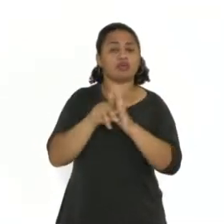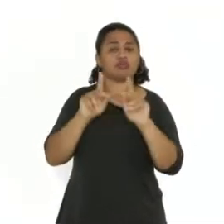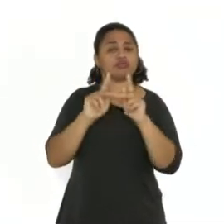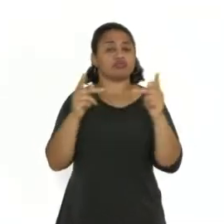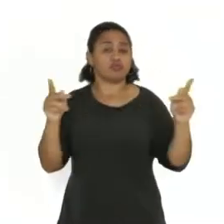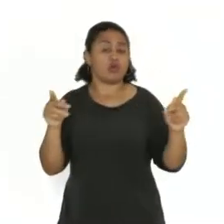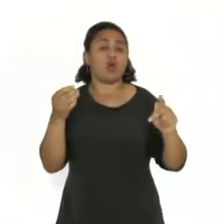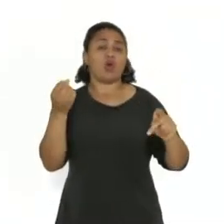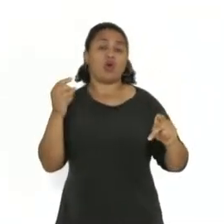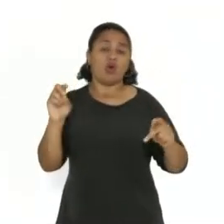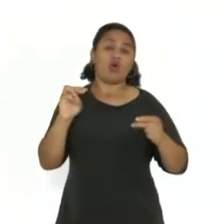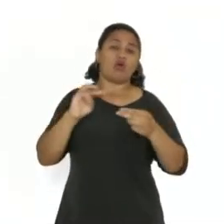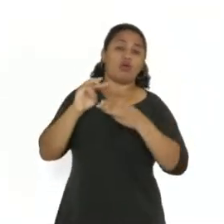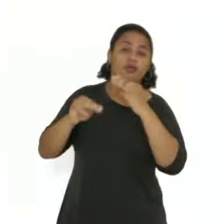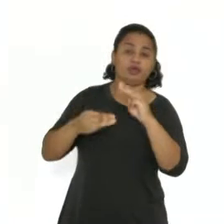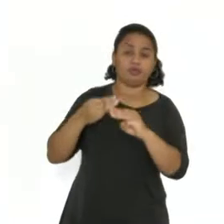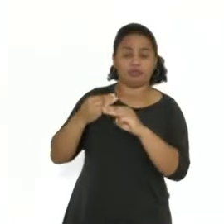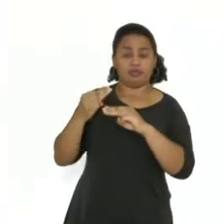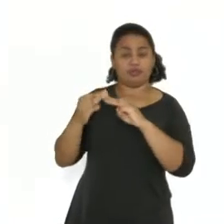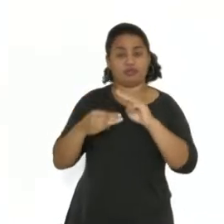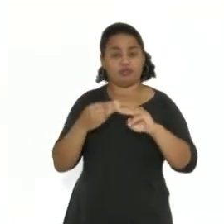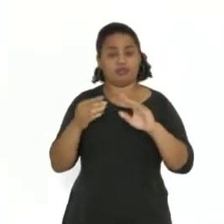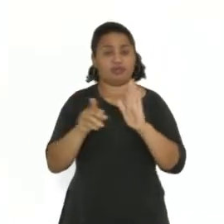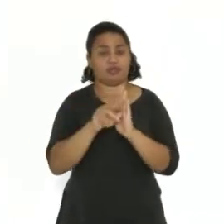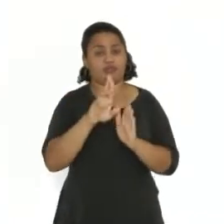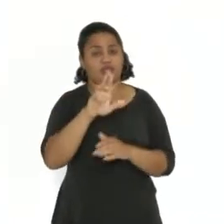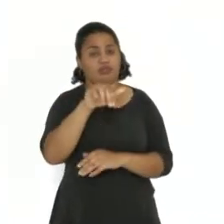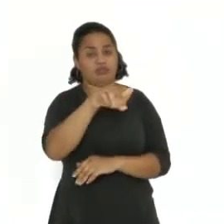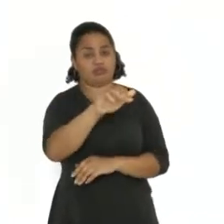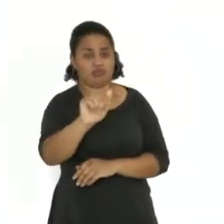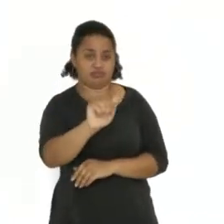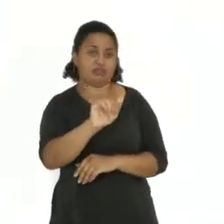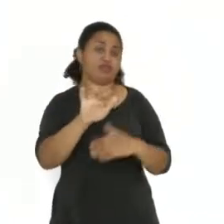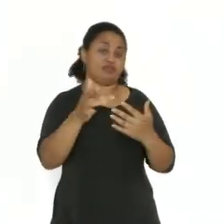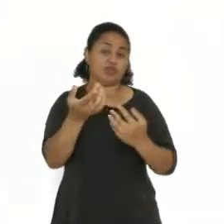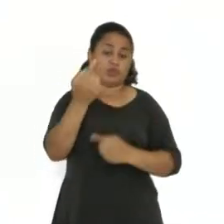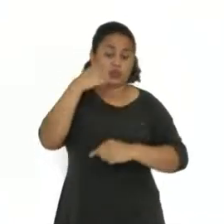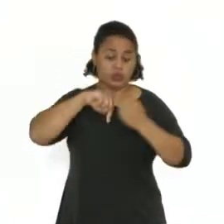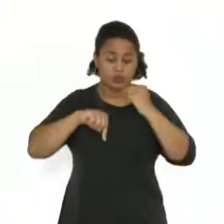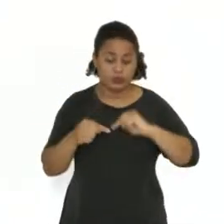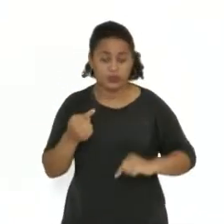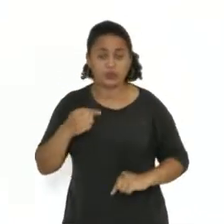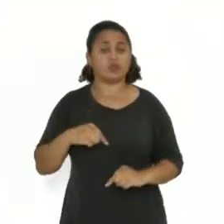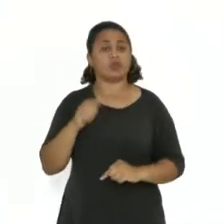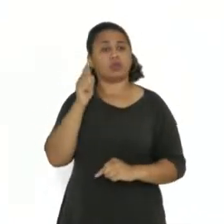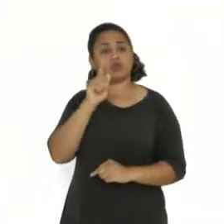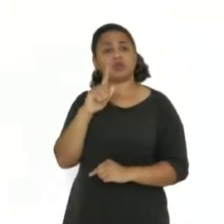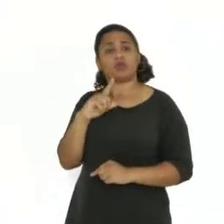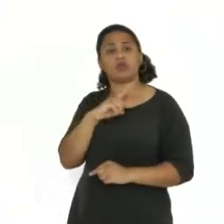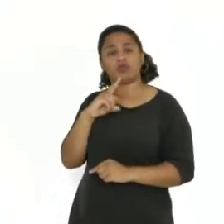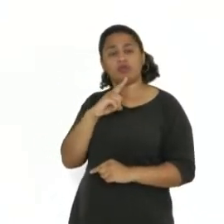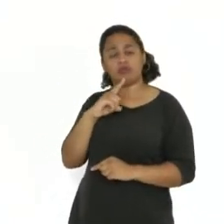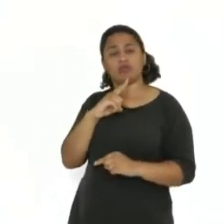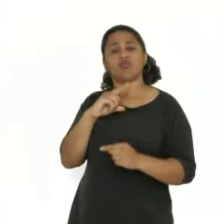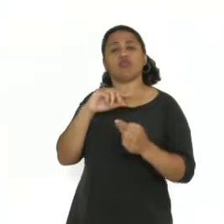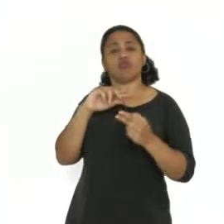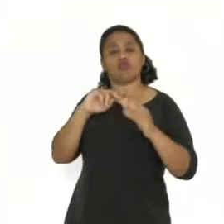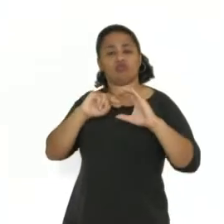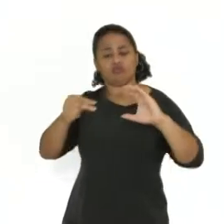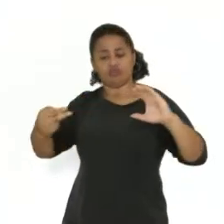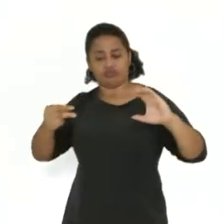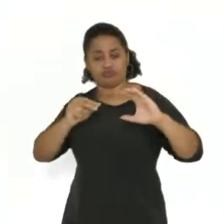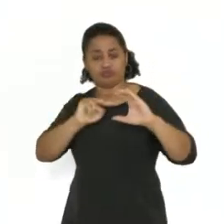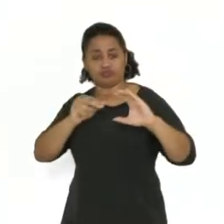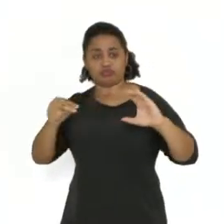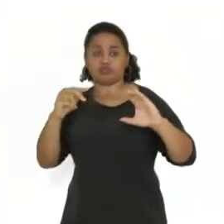ou de uma molécula de RNA. Então, dentro do nosso organismo, a gente viu ali, dentro dos nossos cromossomos, nós